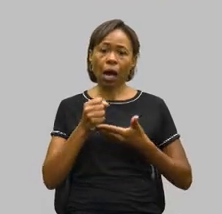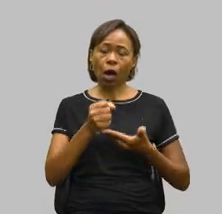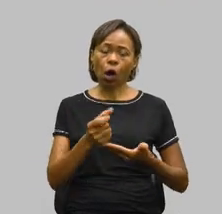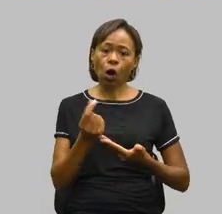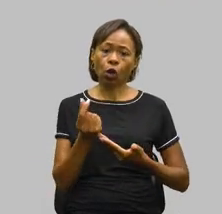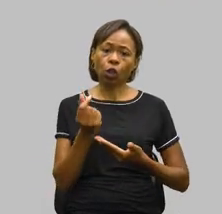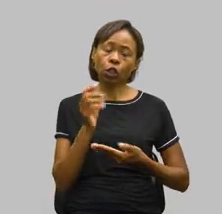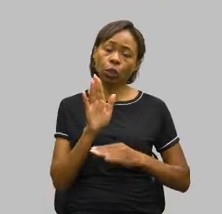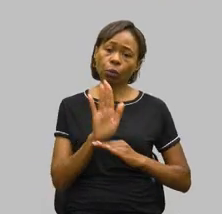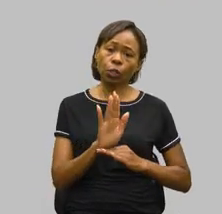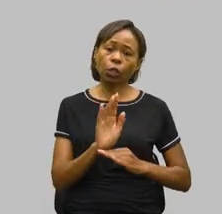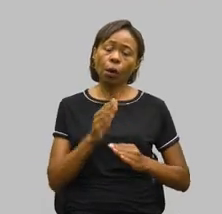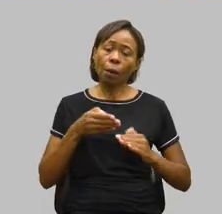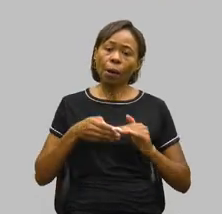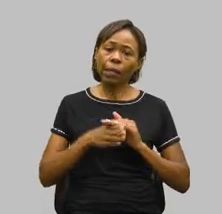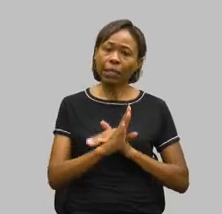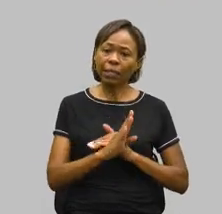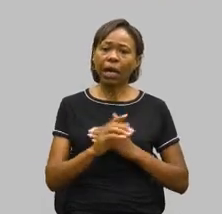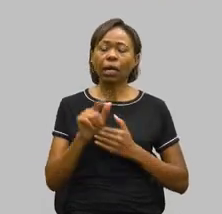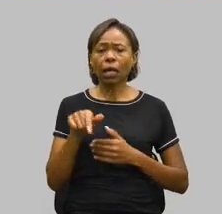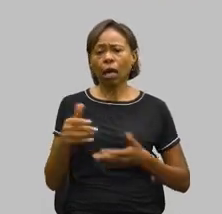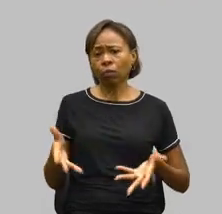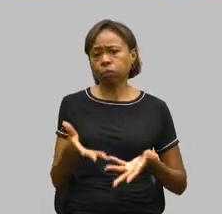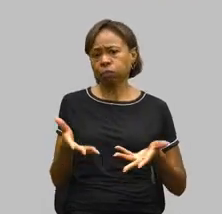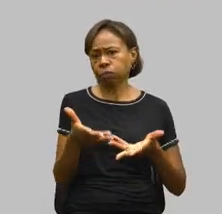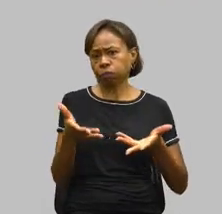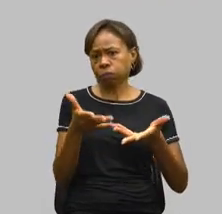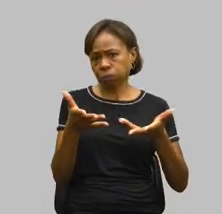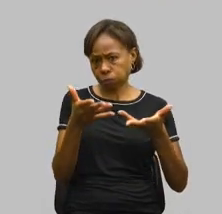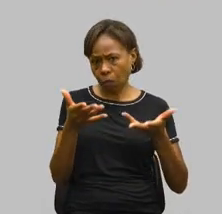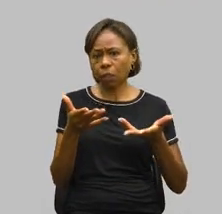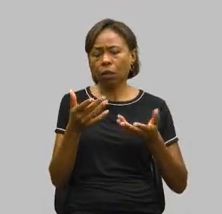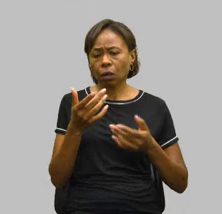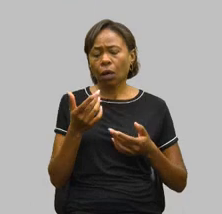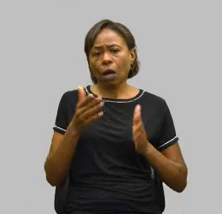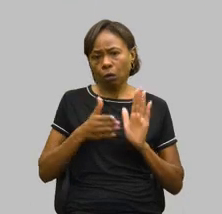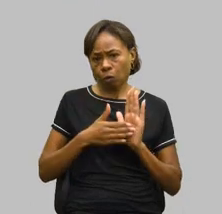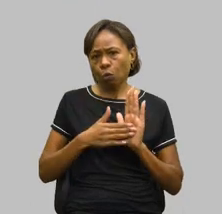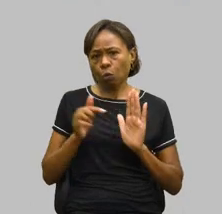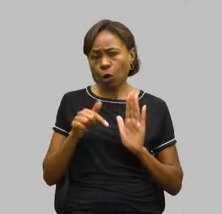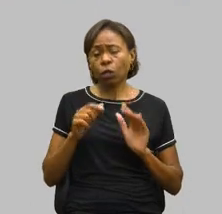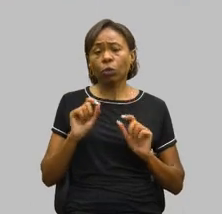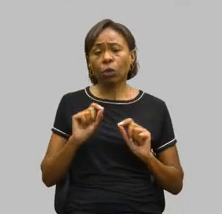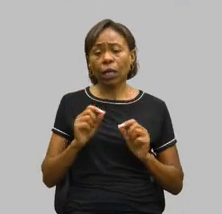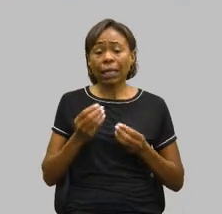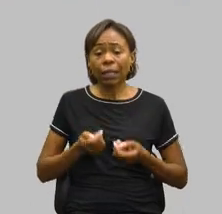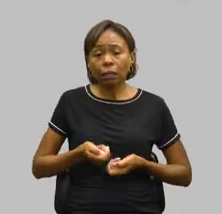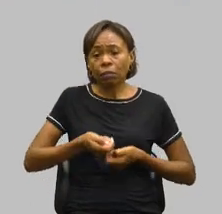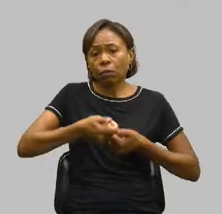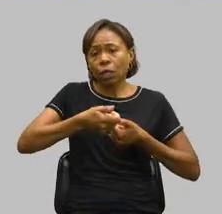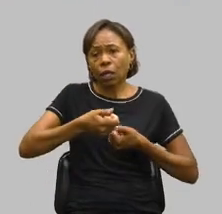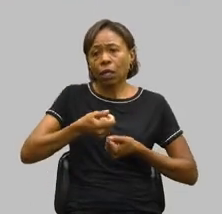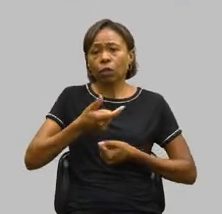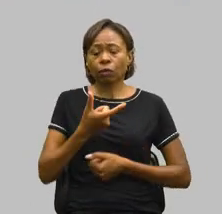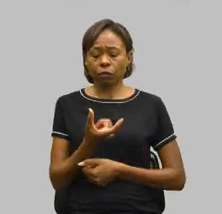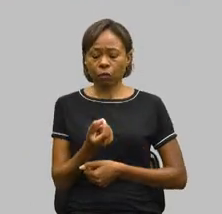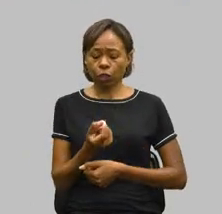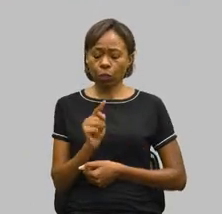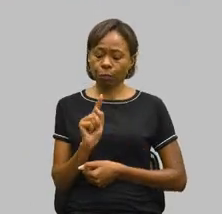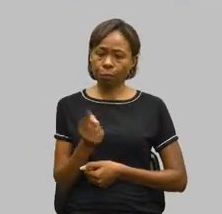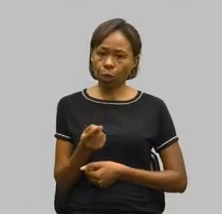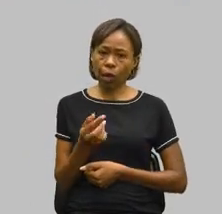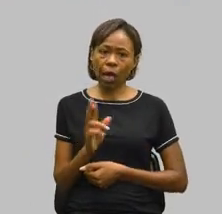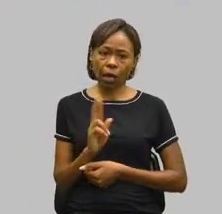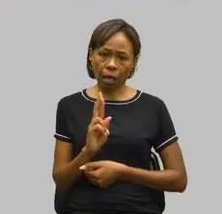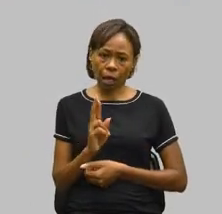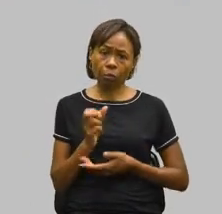ele Dá um empurrão falando aqui de maneira mais facilitada eh concedendo um benefício de R 20.000 justamente